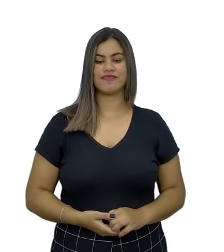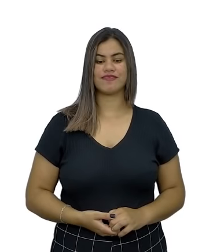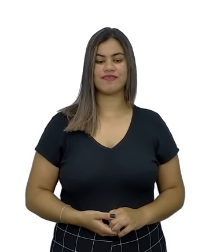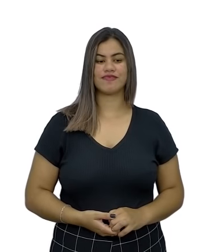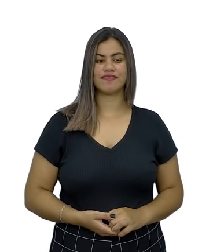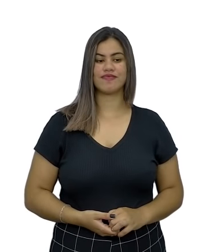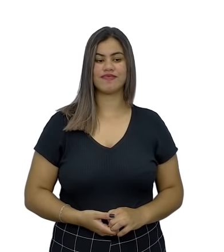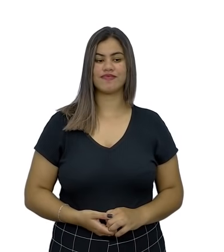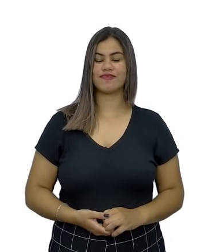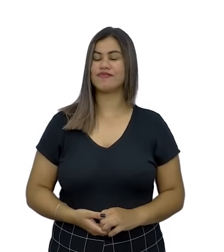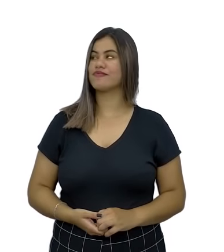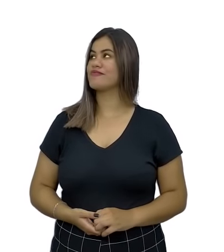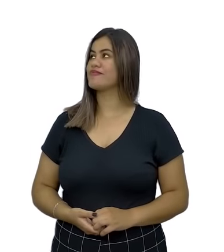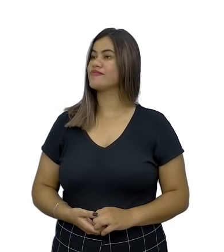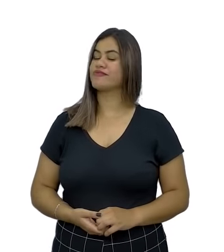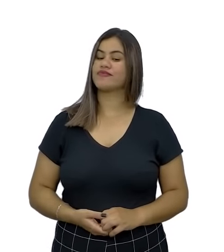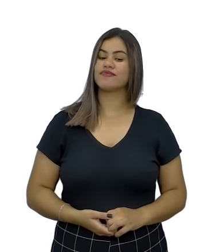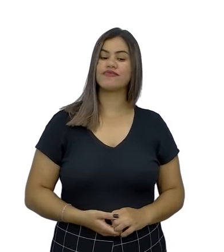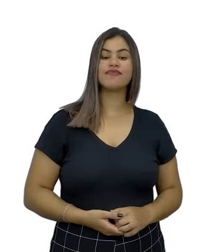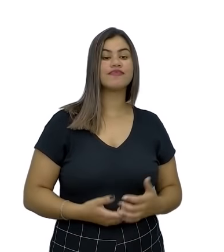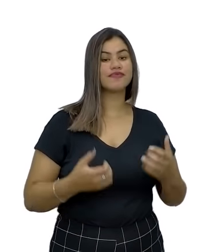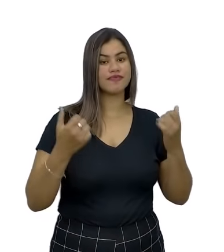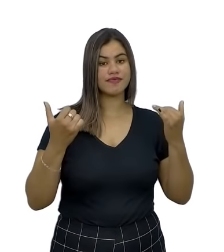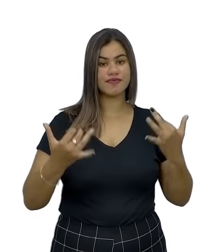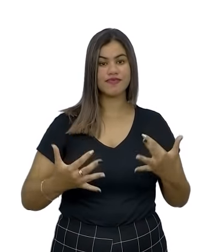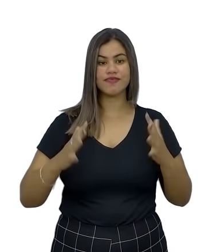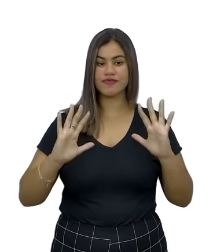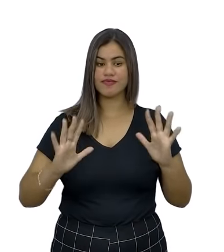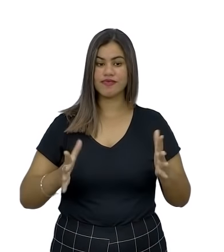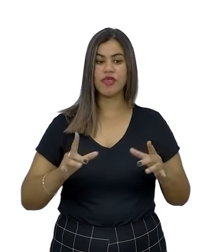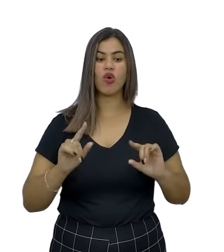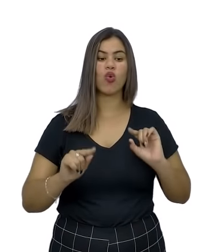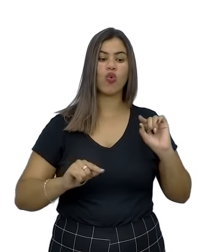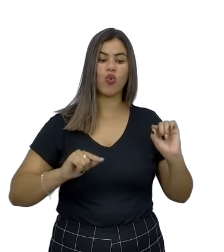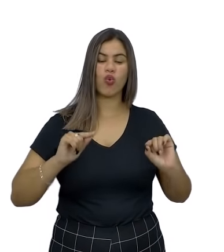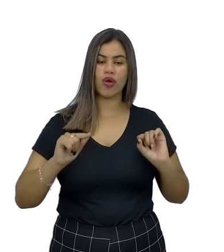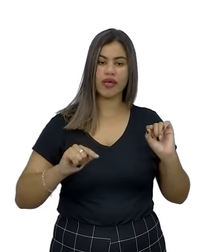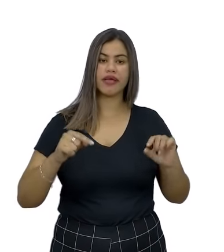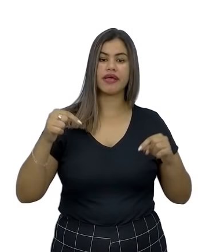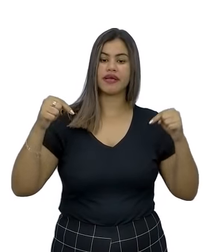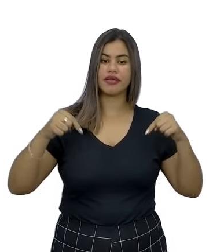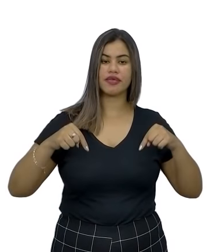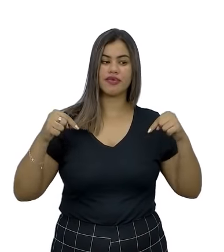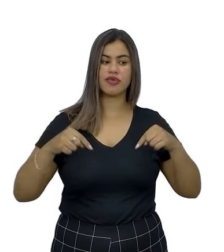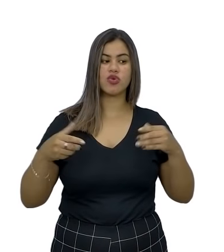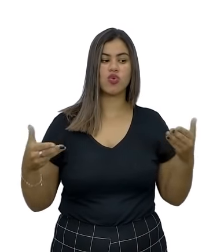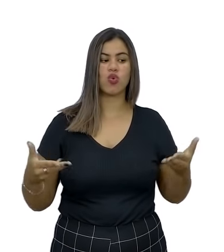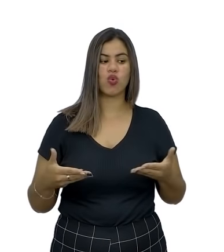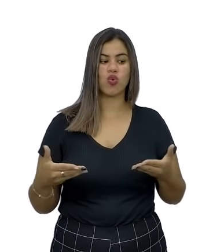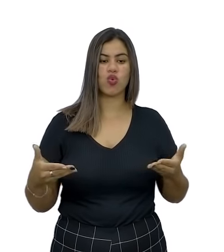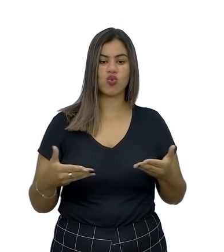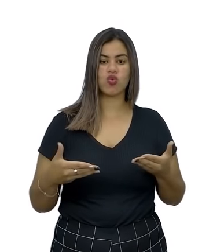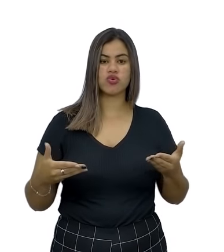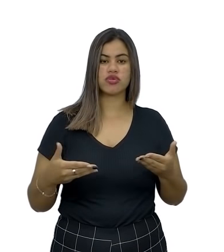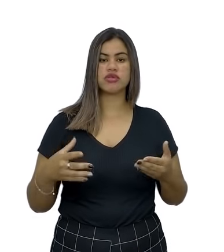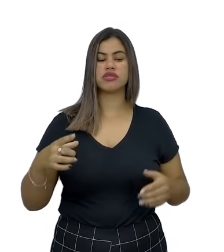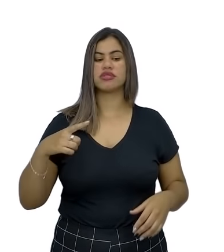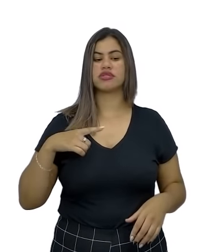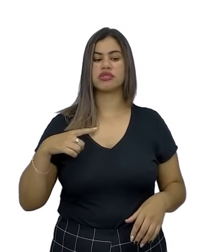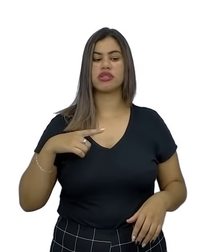Então, como eu já falei, né, nós estamos aqui hoje para formação